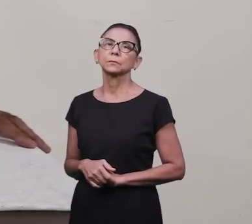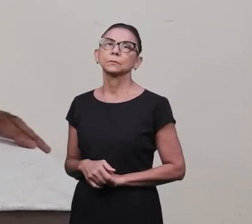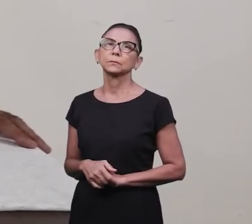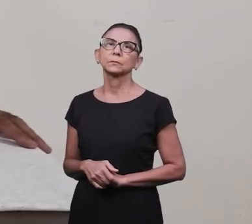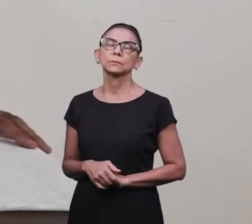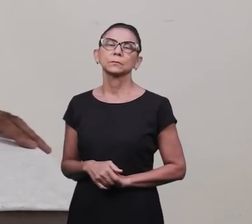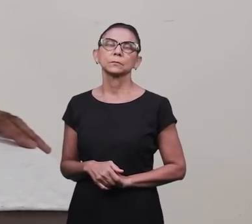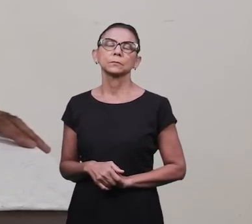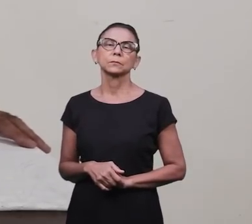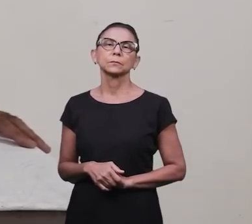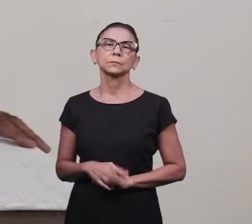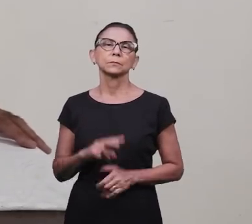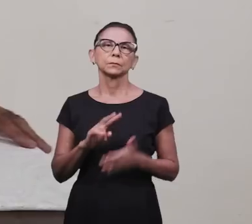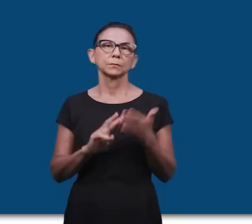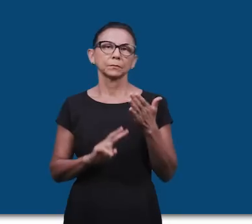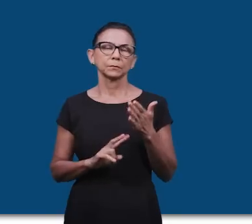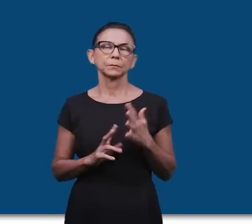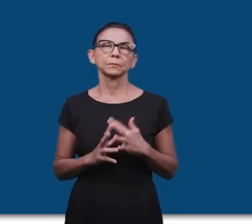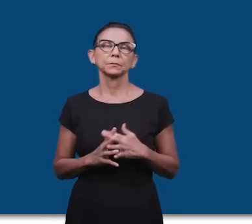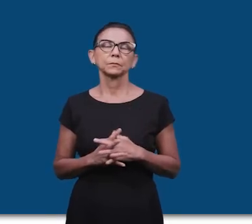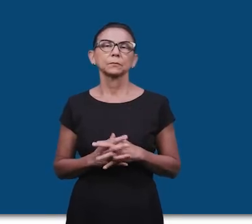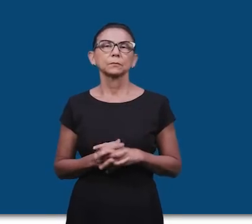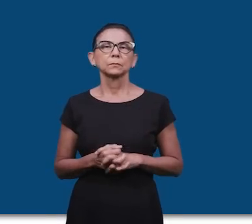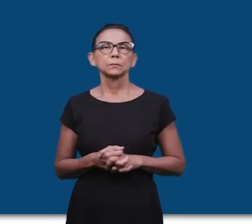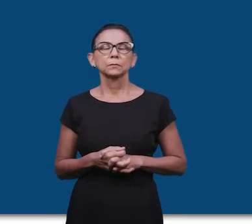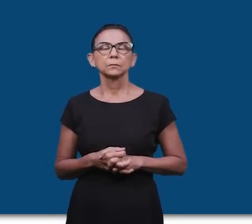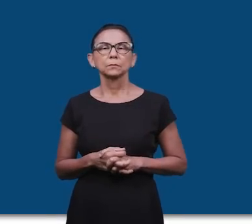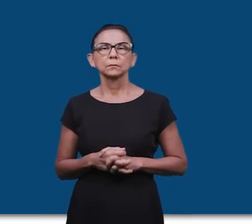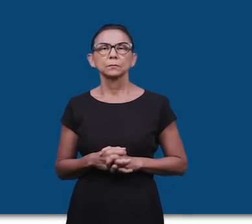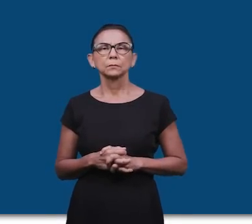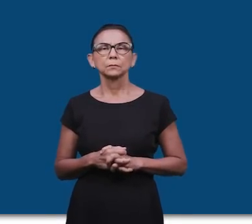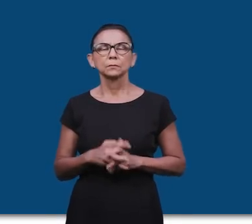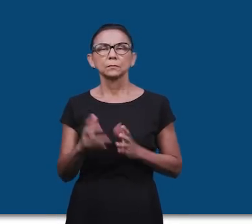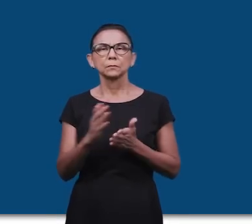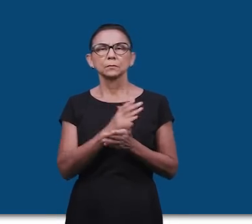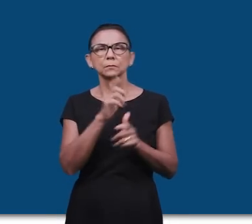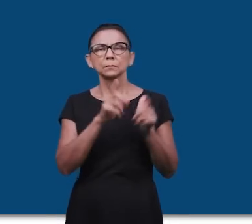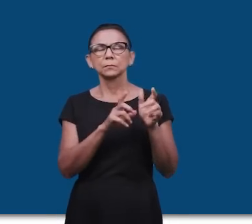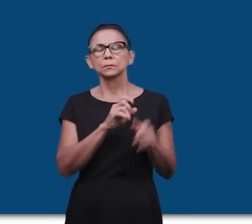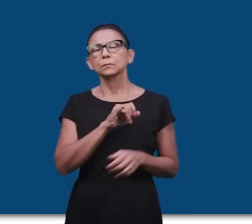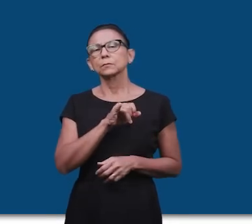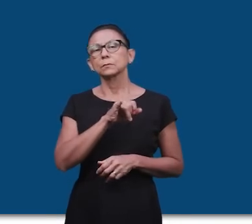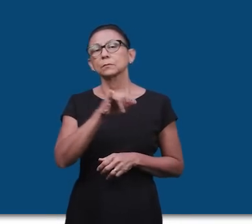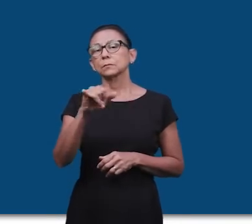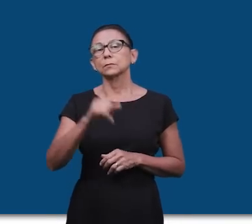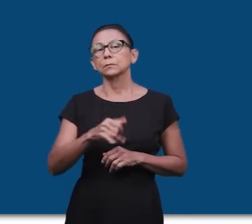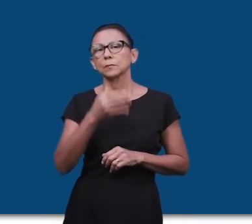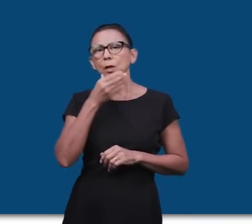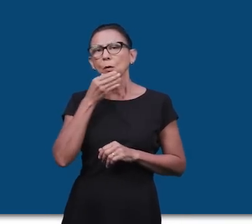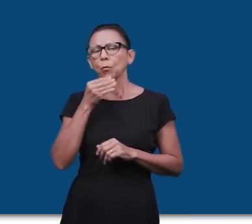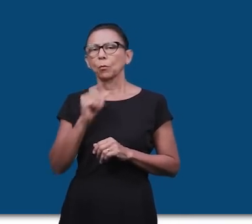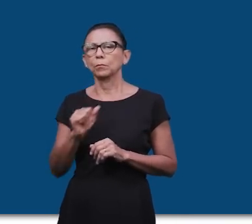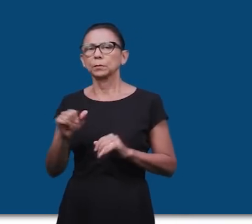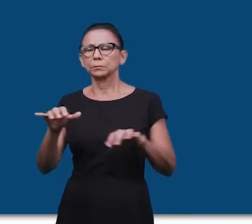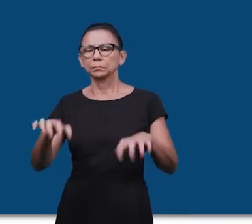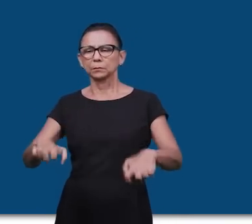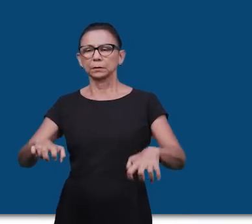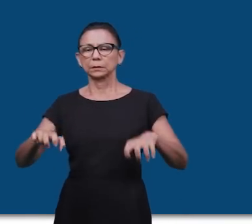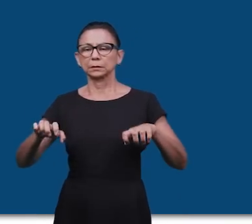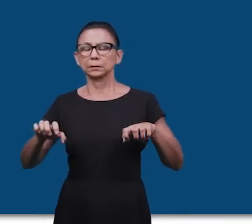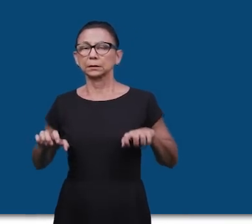Amém? Leamos. E disseram-lhe: assim diz